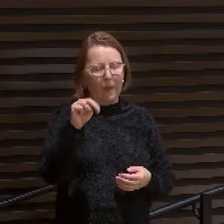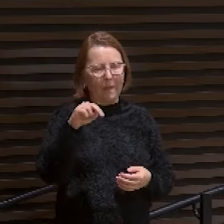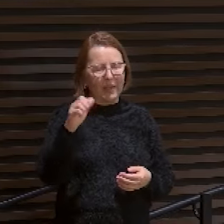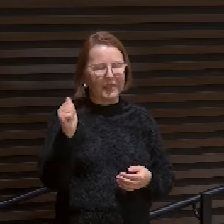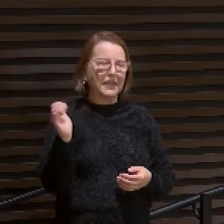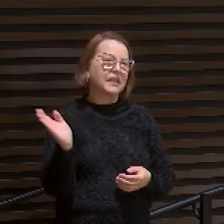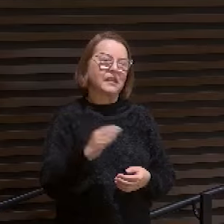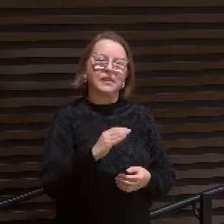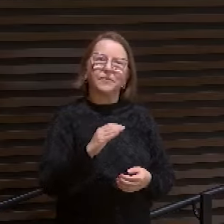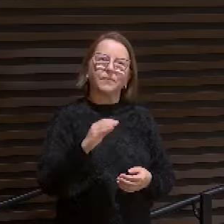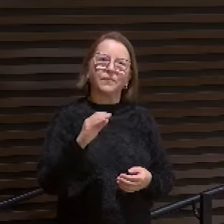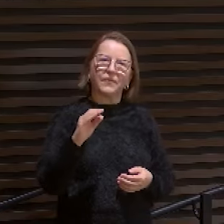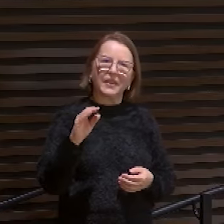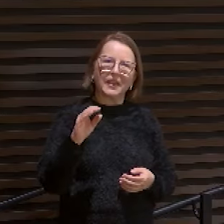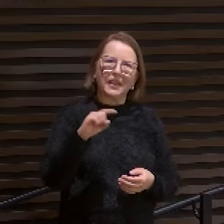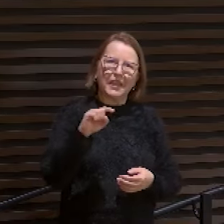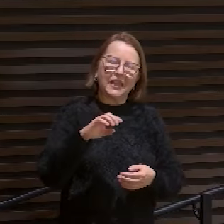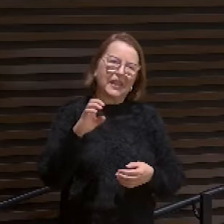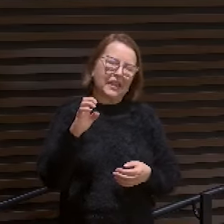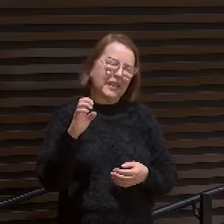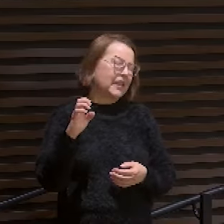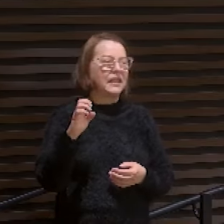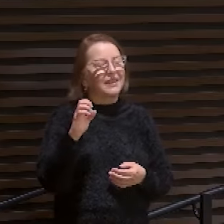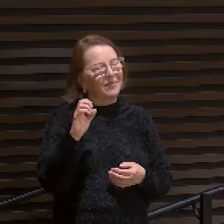Sacar, Zebulon,